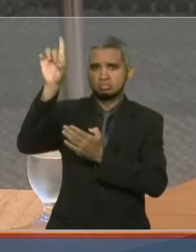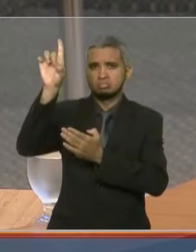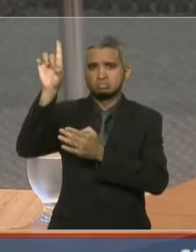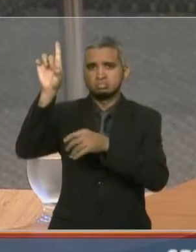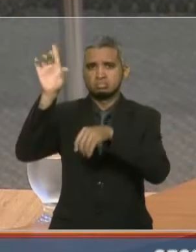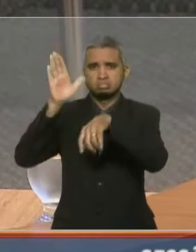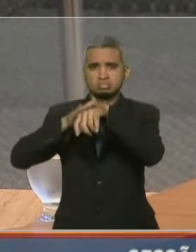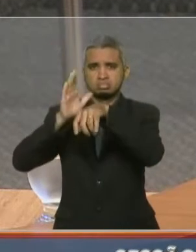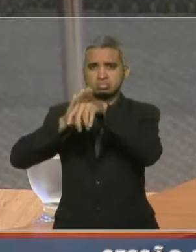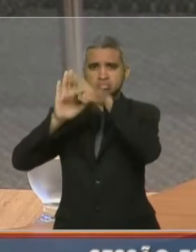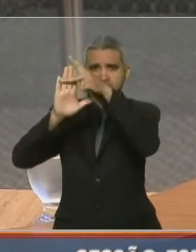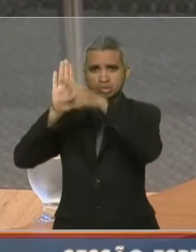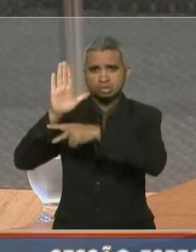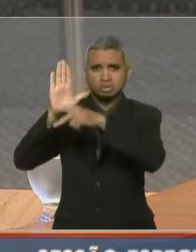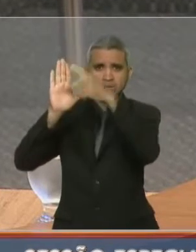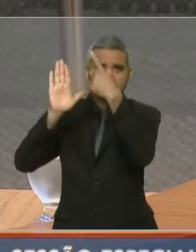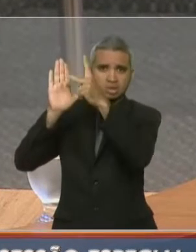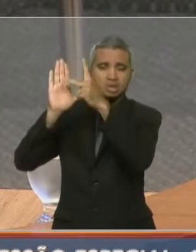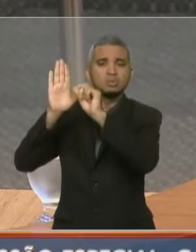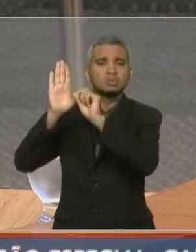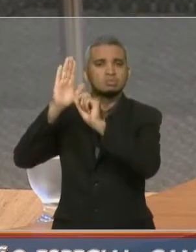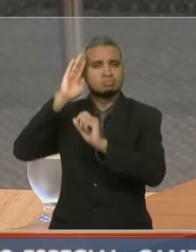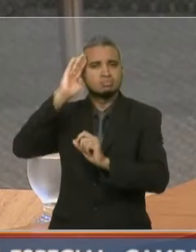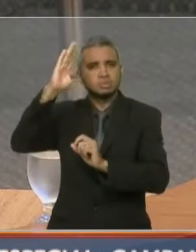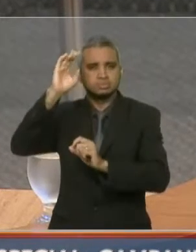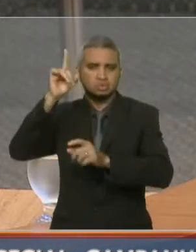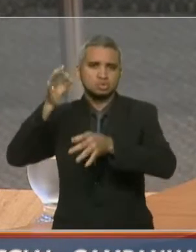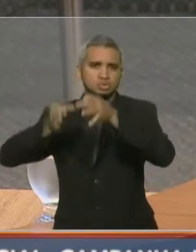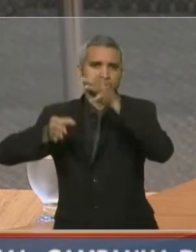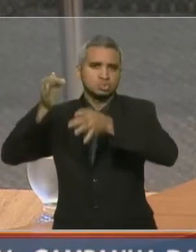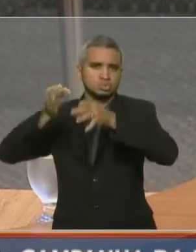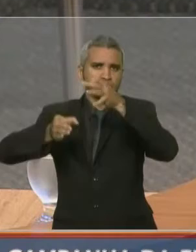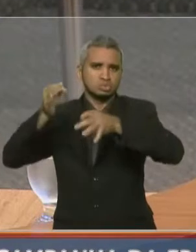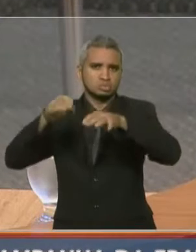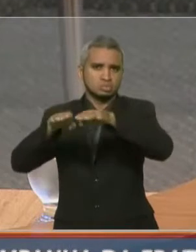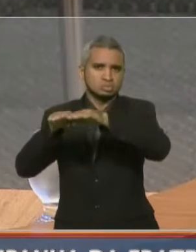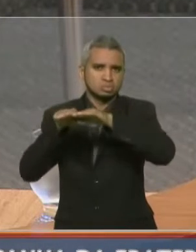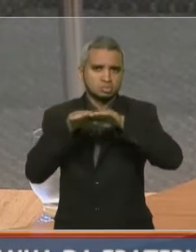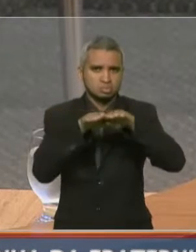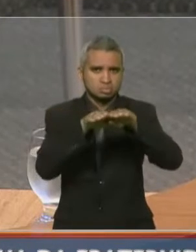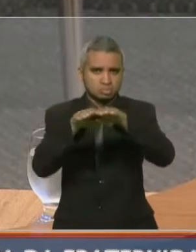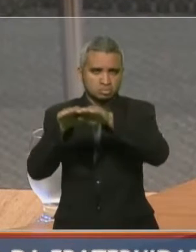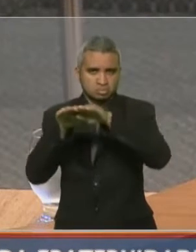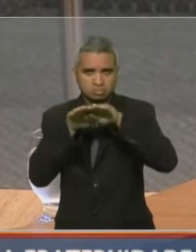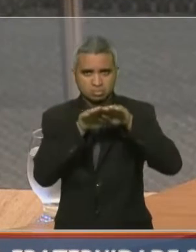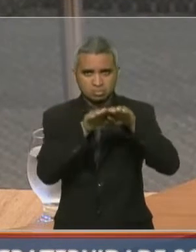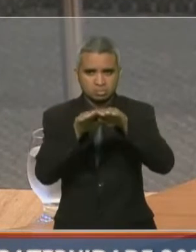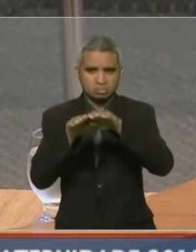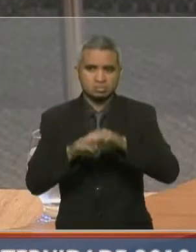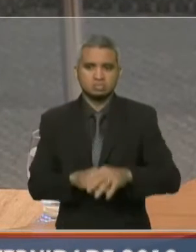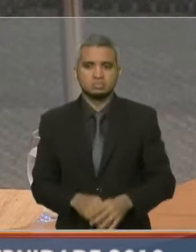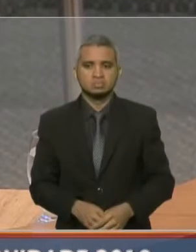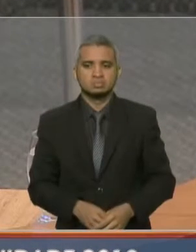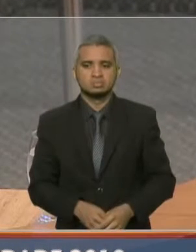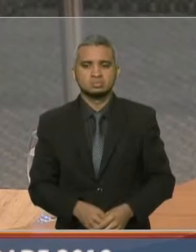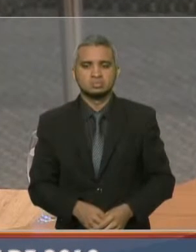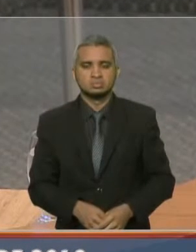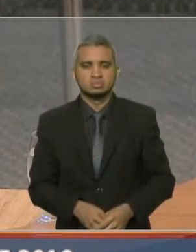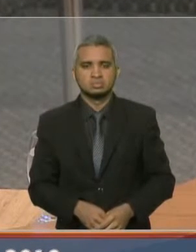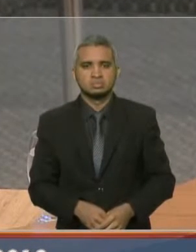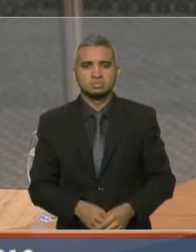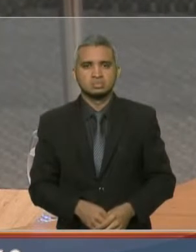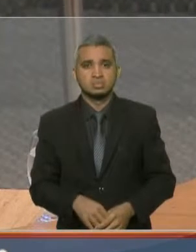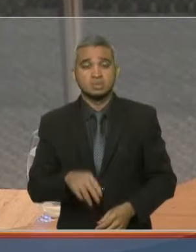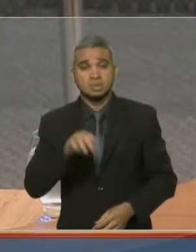justiça. O profeta é muito crítico em relação a um culto desligado da prática